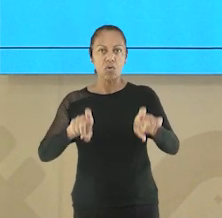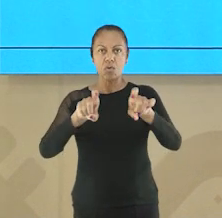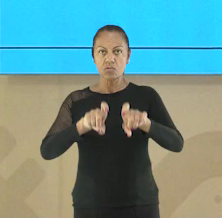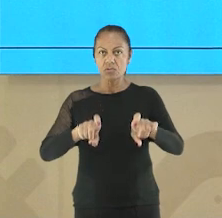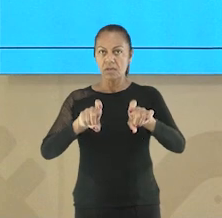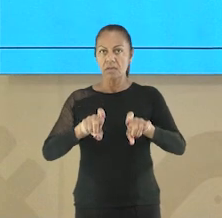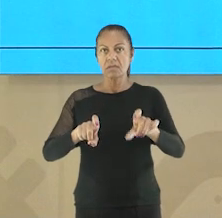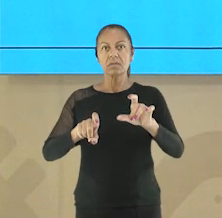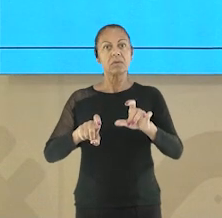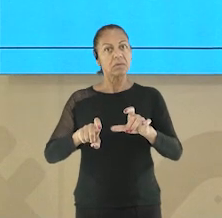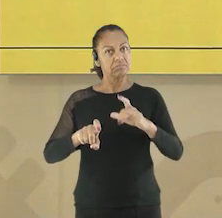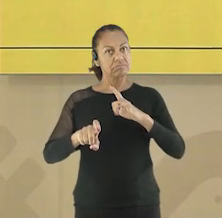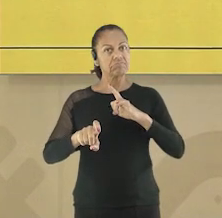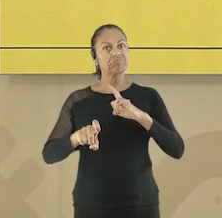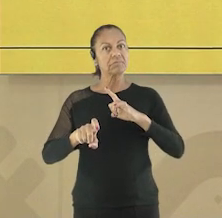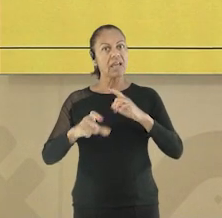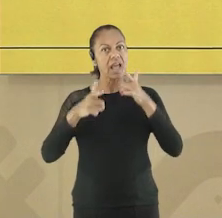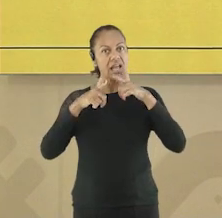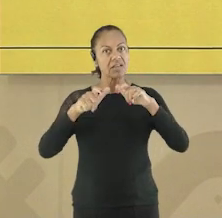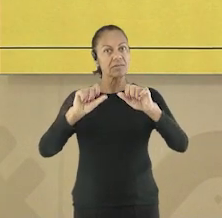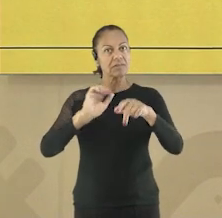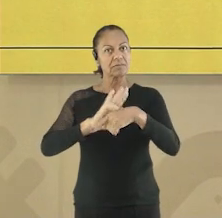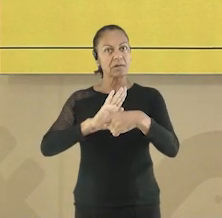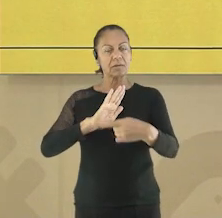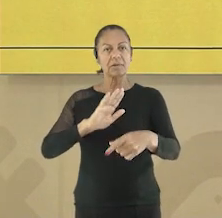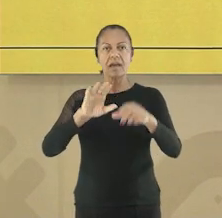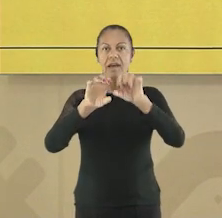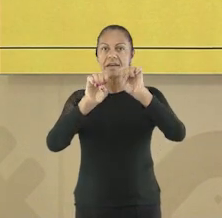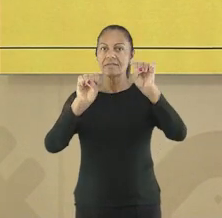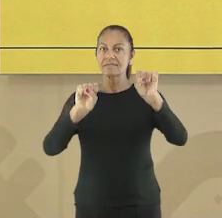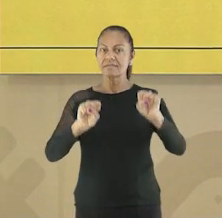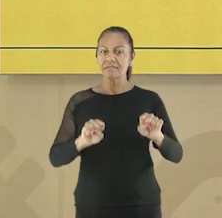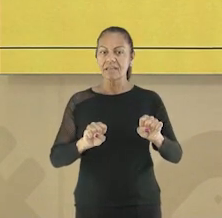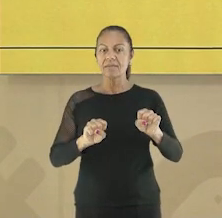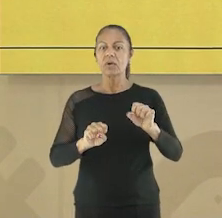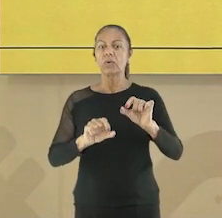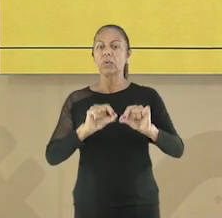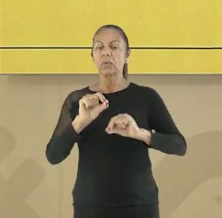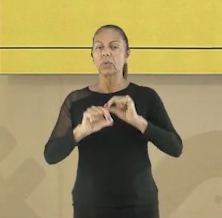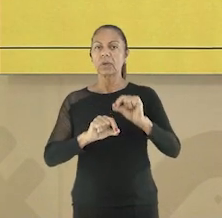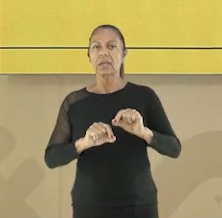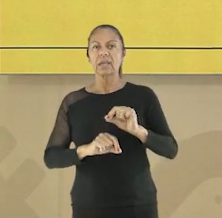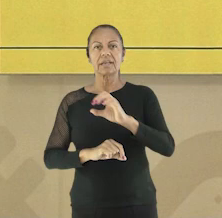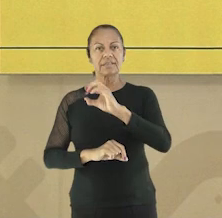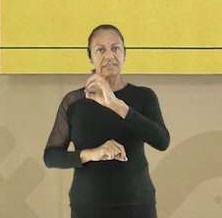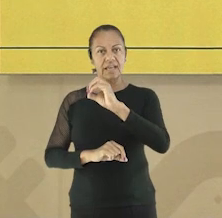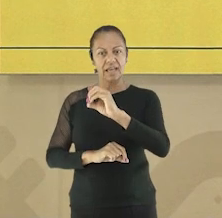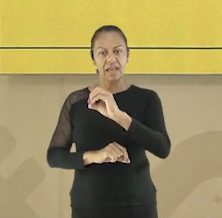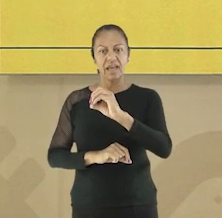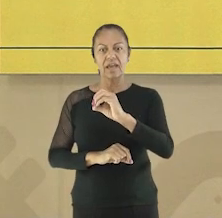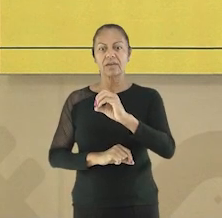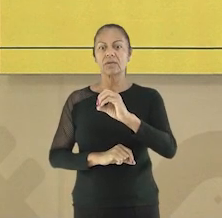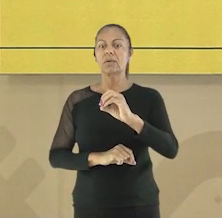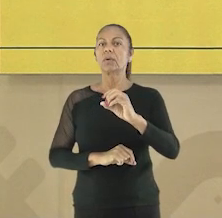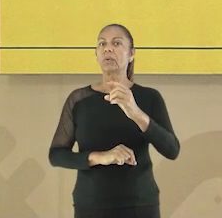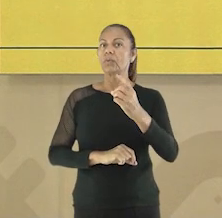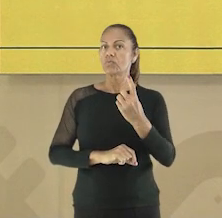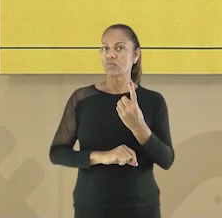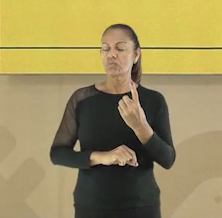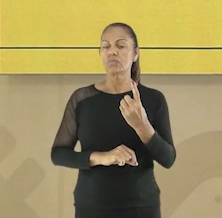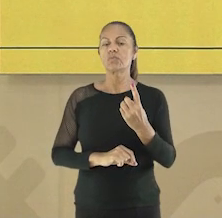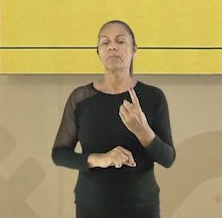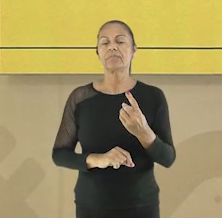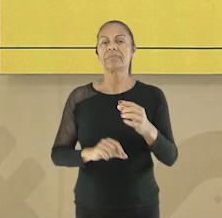linguagem própria? O sistema de numeração binário é composto pelos dígitos 0 e 1. Para cada tecla que apertamos